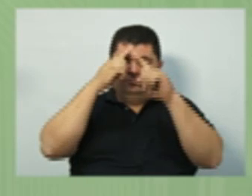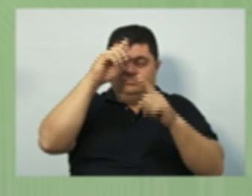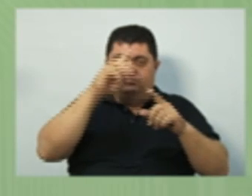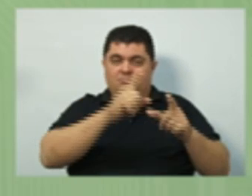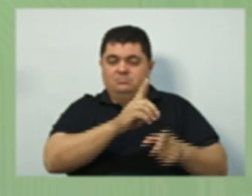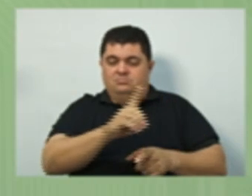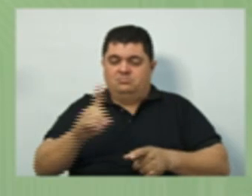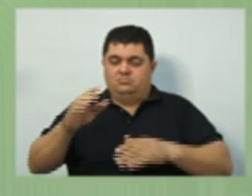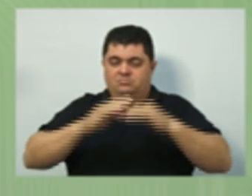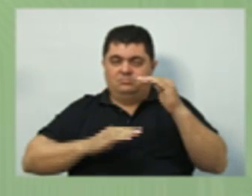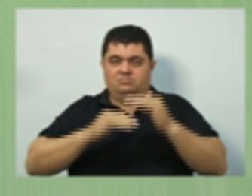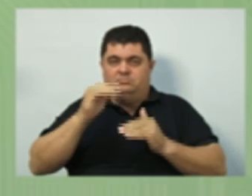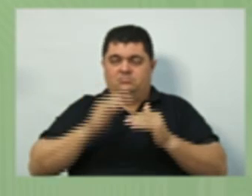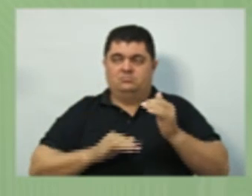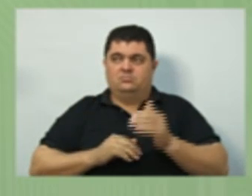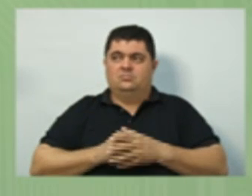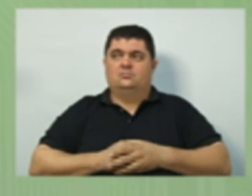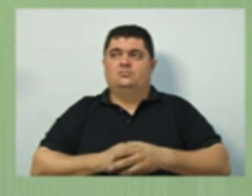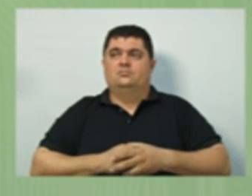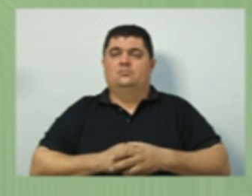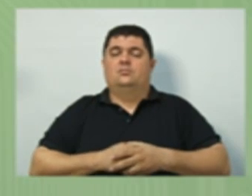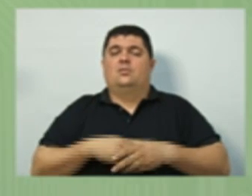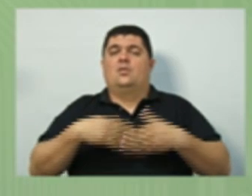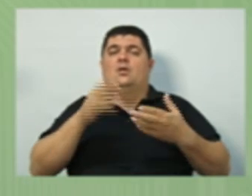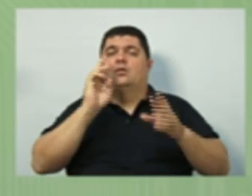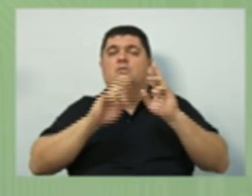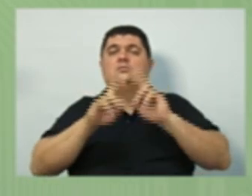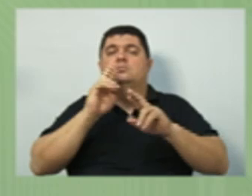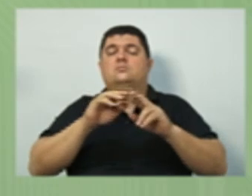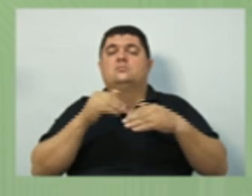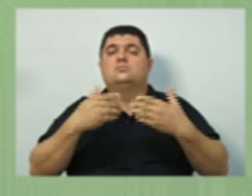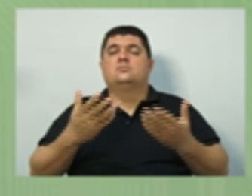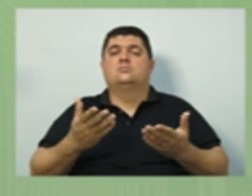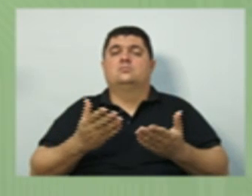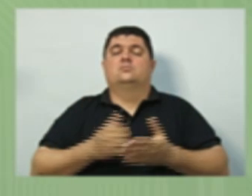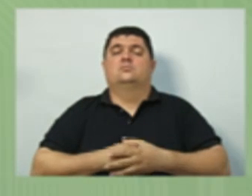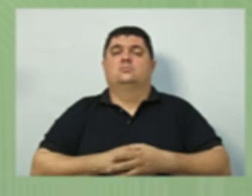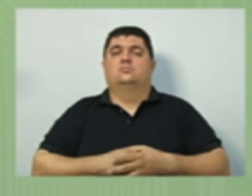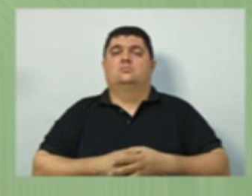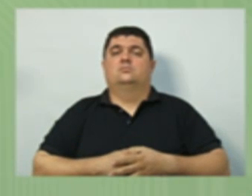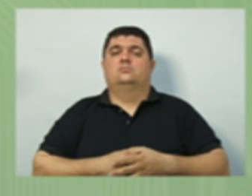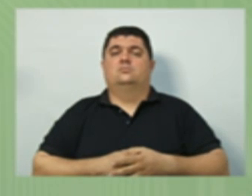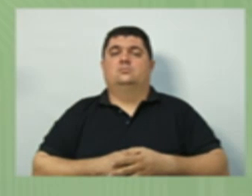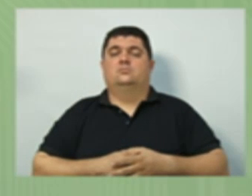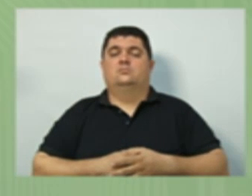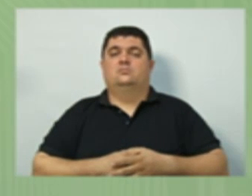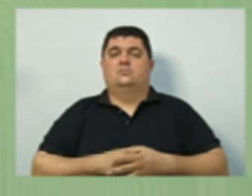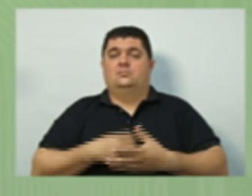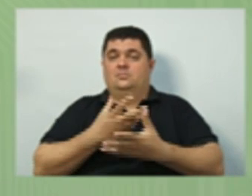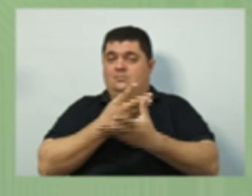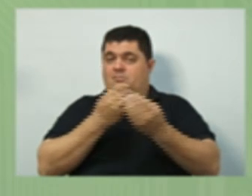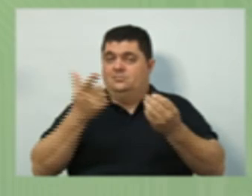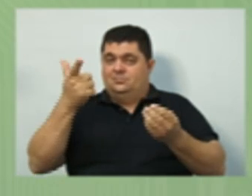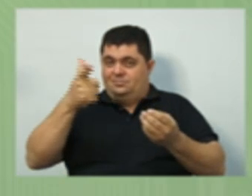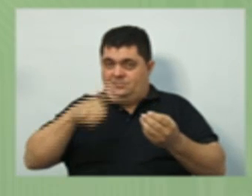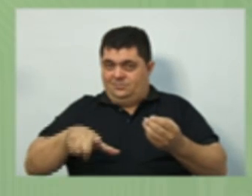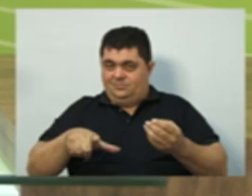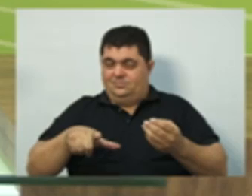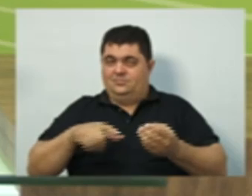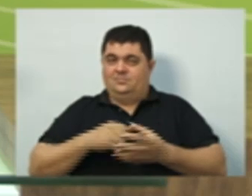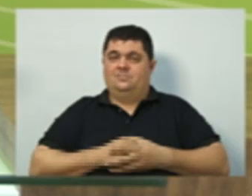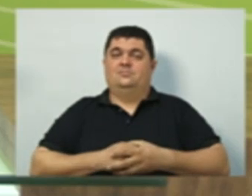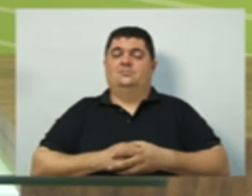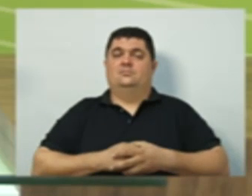funcionários. Qual é a resposta? Olha, professor Eliane, mais uma vez, reforçando aqui,